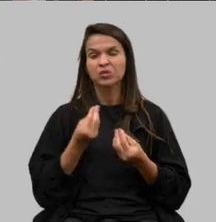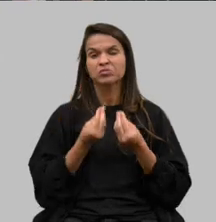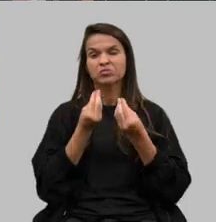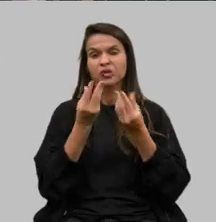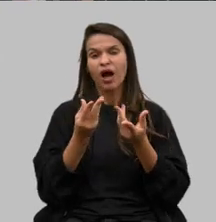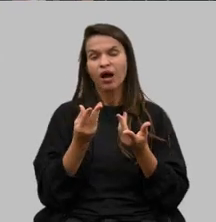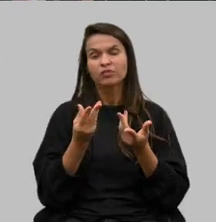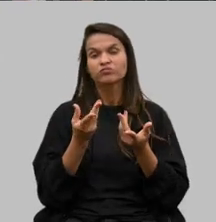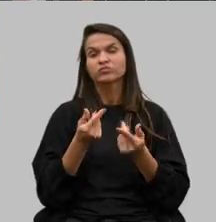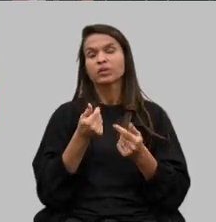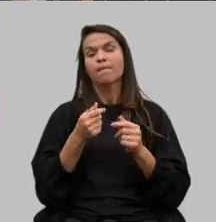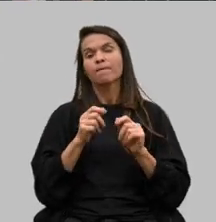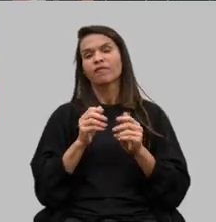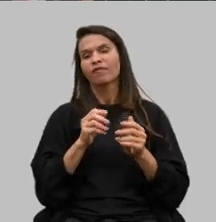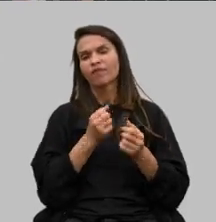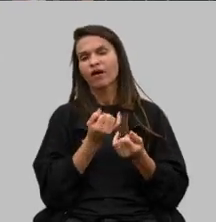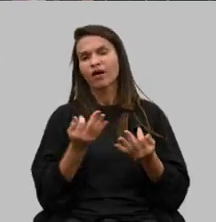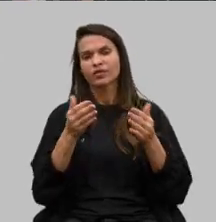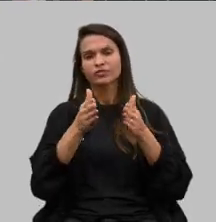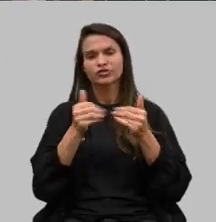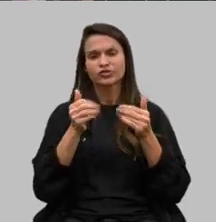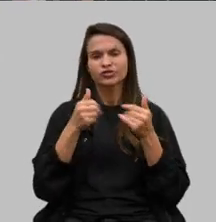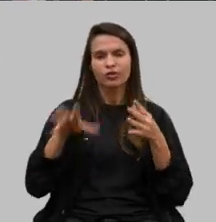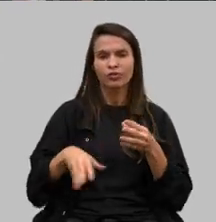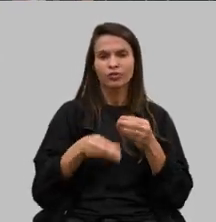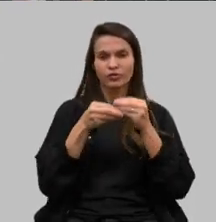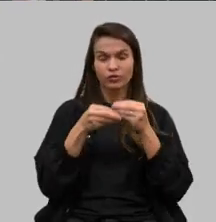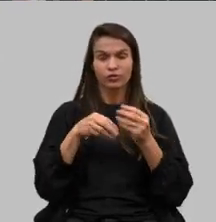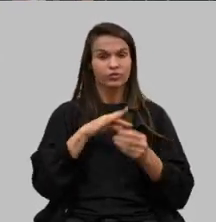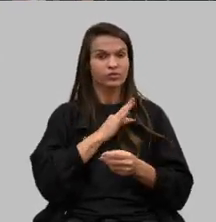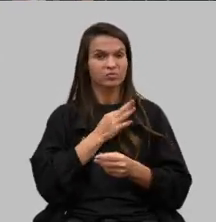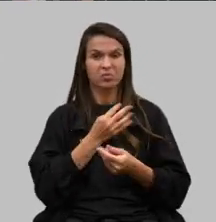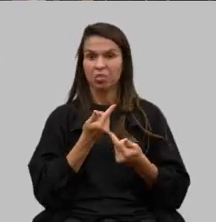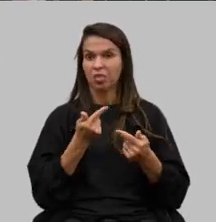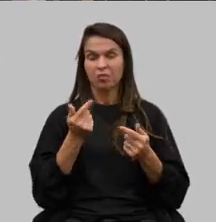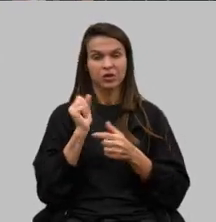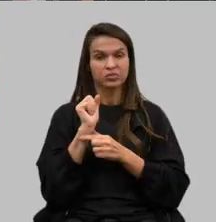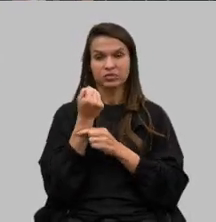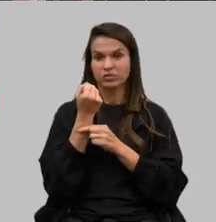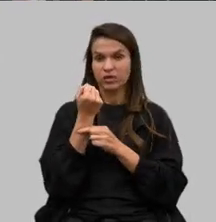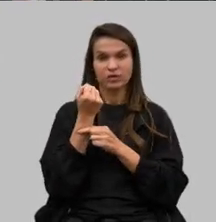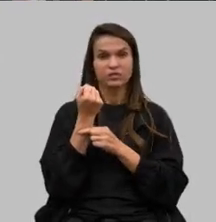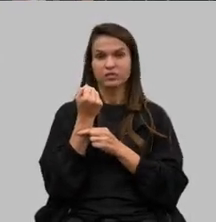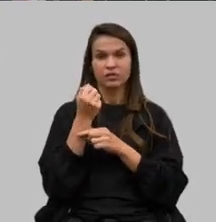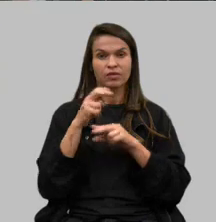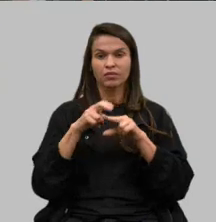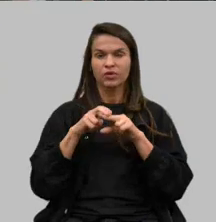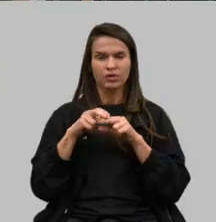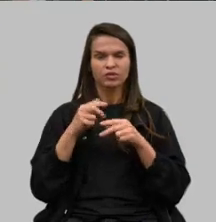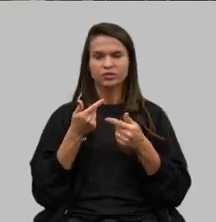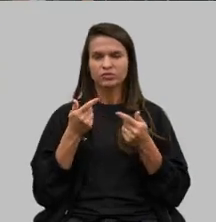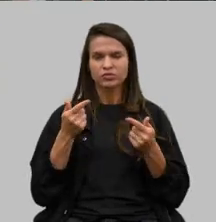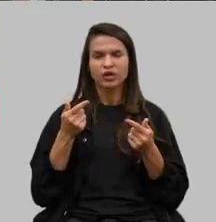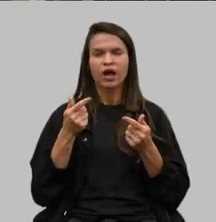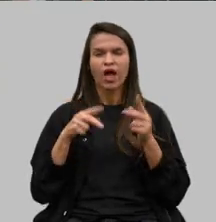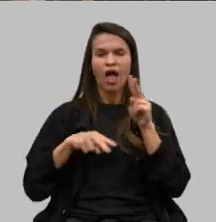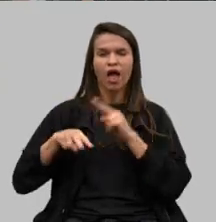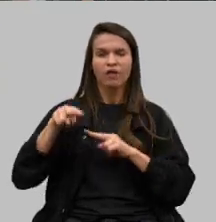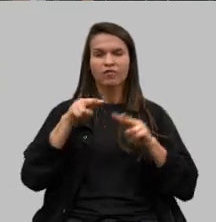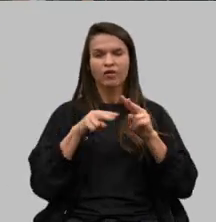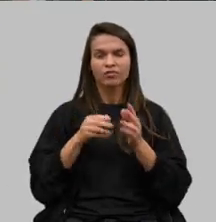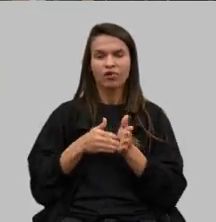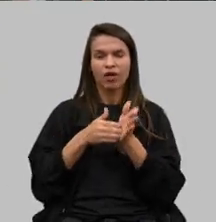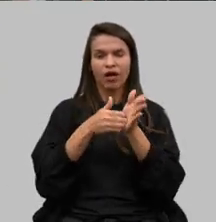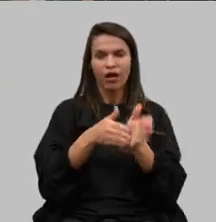seja vários pedidos de informação complementar os nossos técnicos também não têm segurança porque eles não têm um cheque list para que guie a